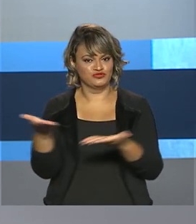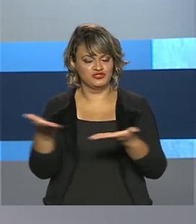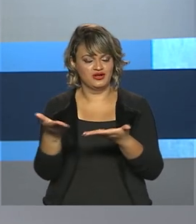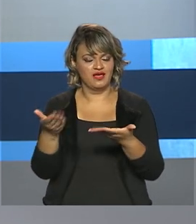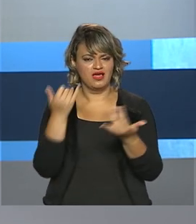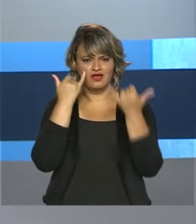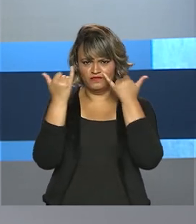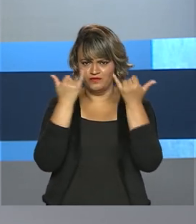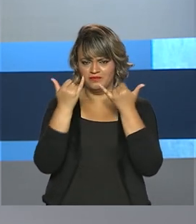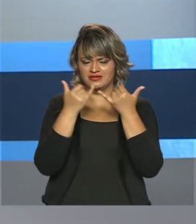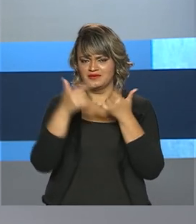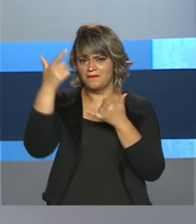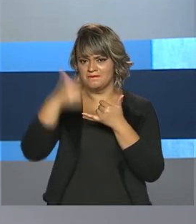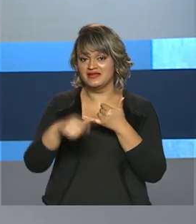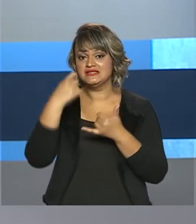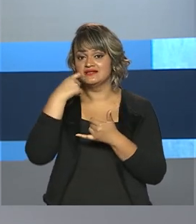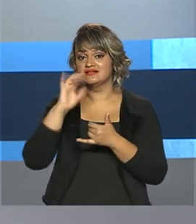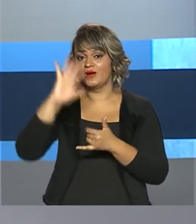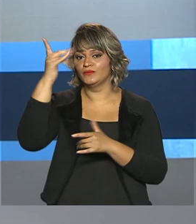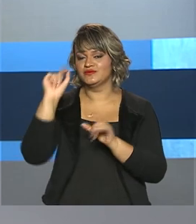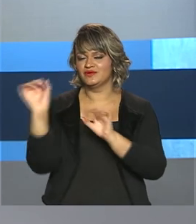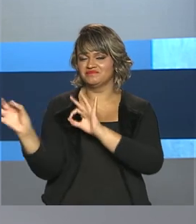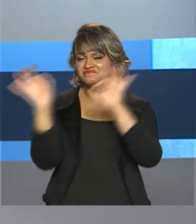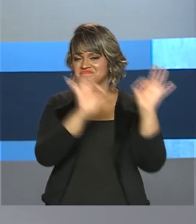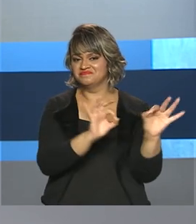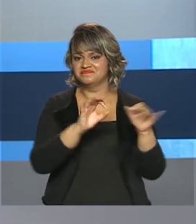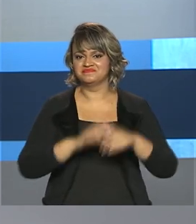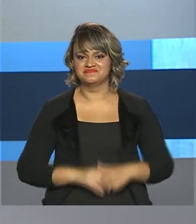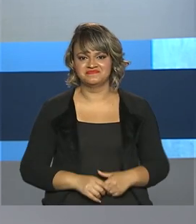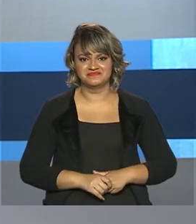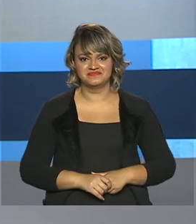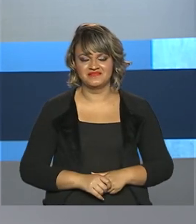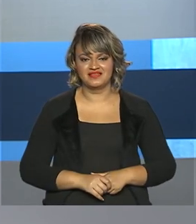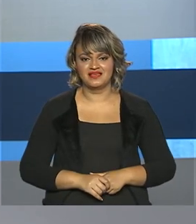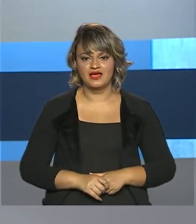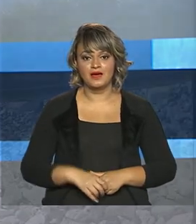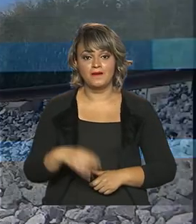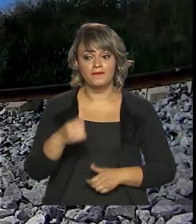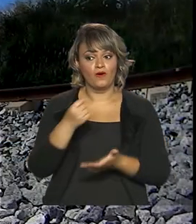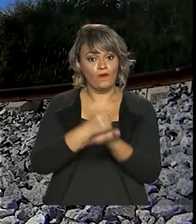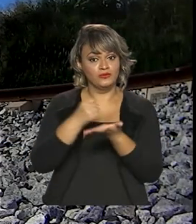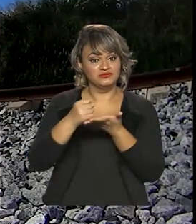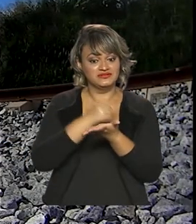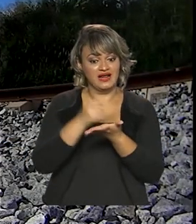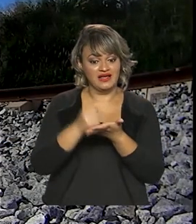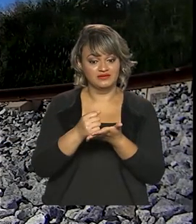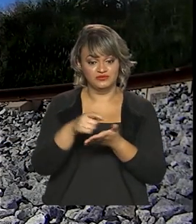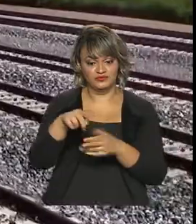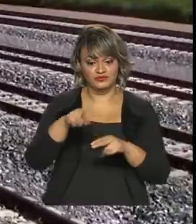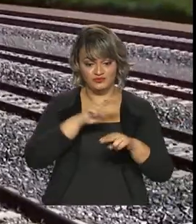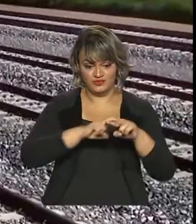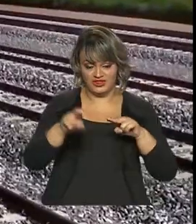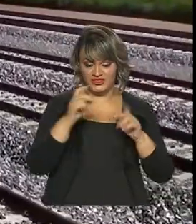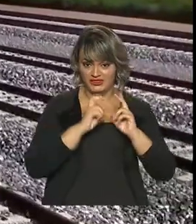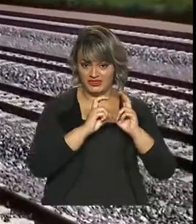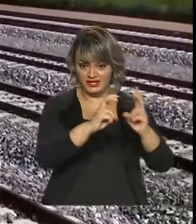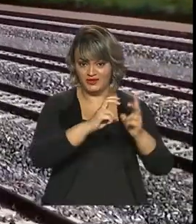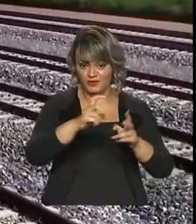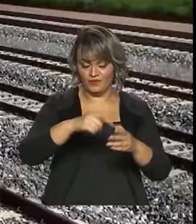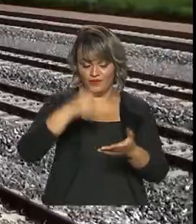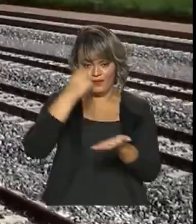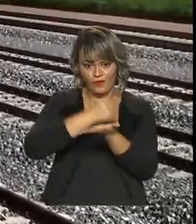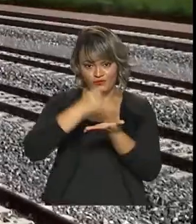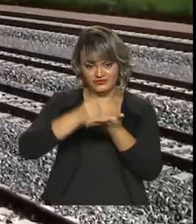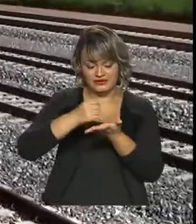Esse é um dos destaques desta sexta-feira e veja também os primeiros contratos do pro Trilhos são assinados